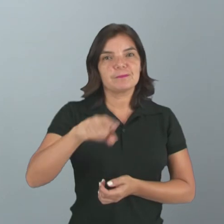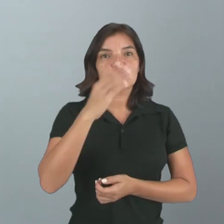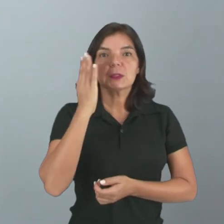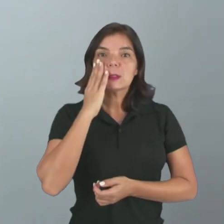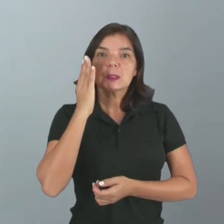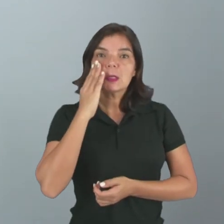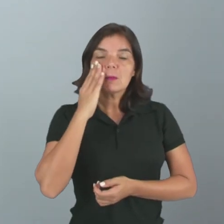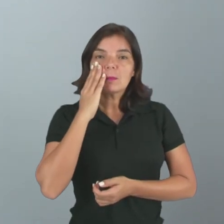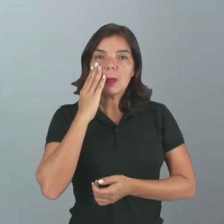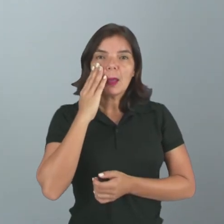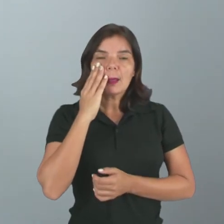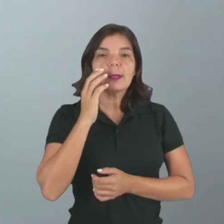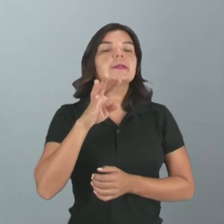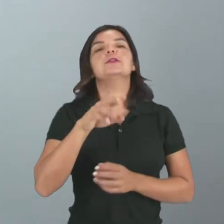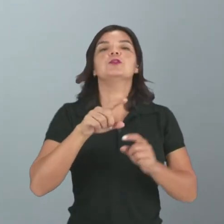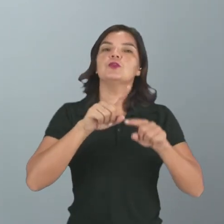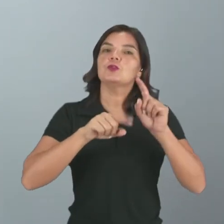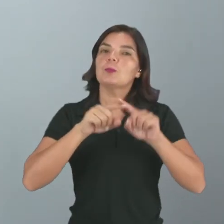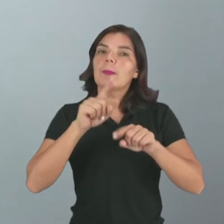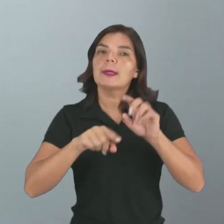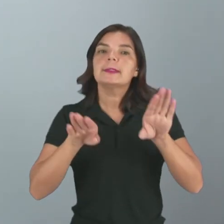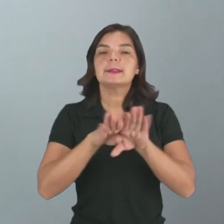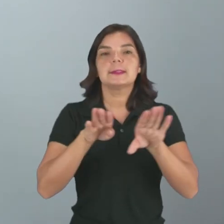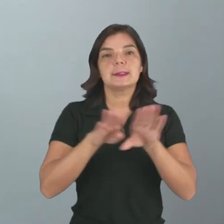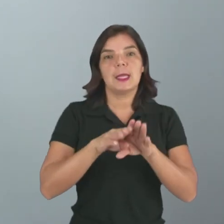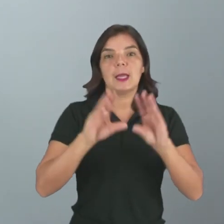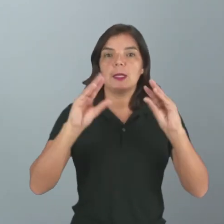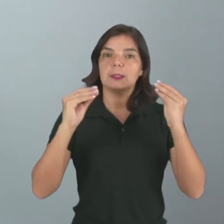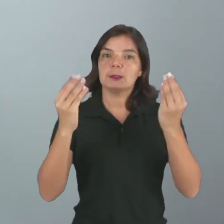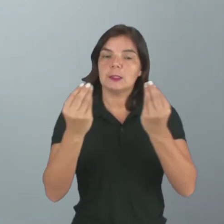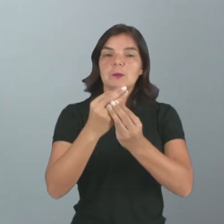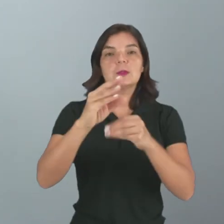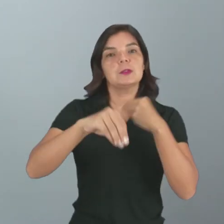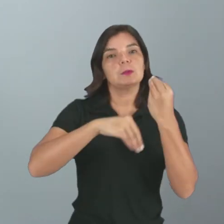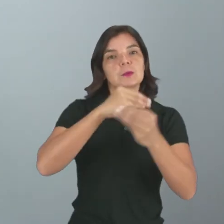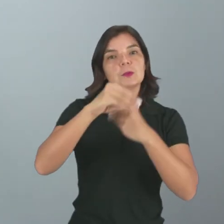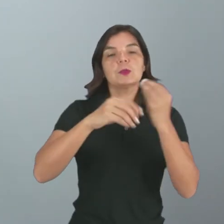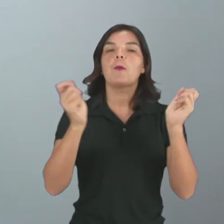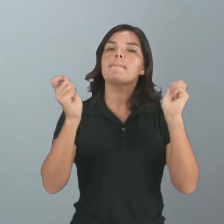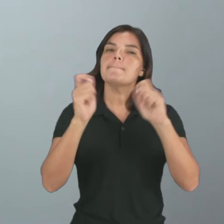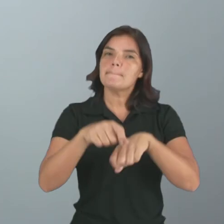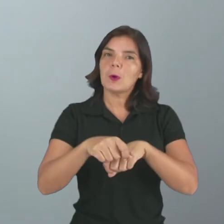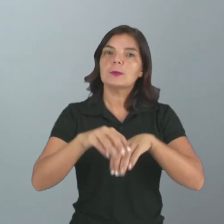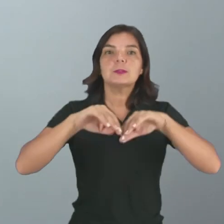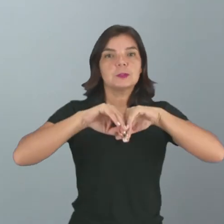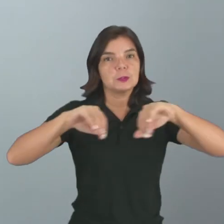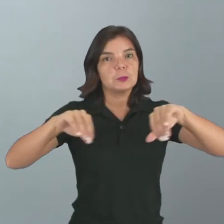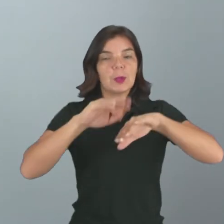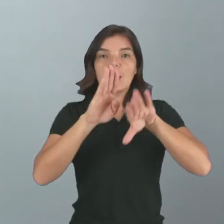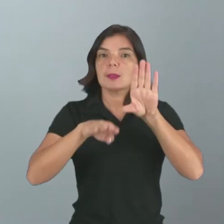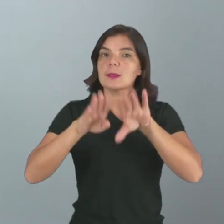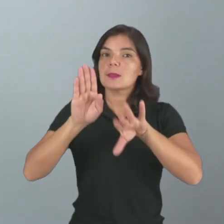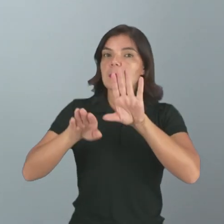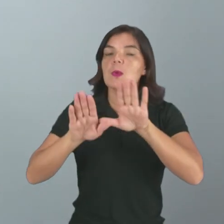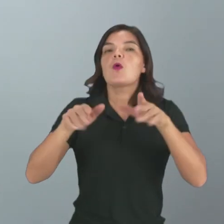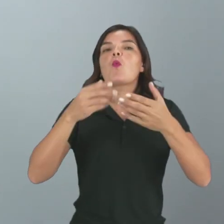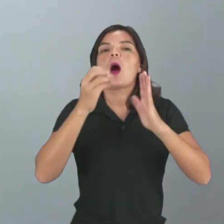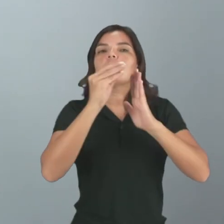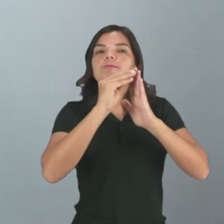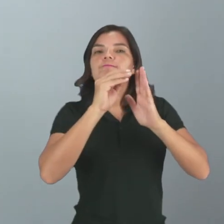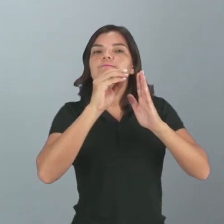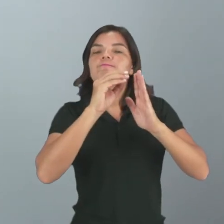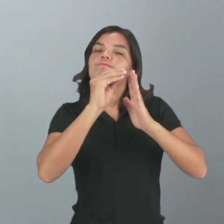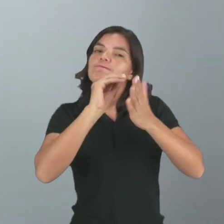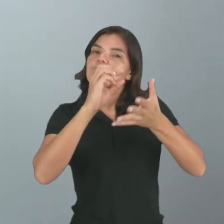entendido aquele esquema, né, de matérias, substâncias e misturas, e que a gente pode ter subdivisões dependendo de qual elemento eu estou falando,